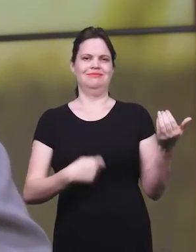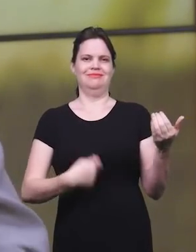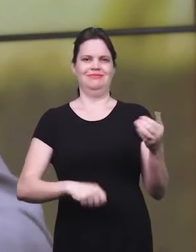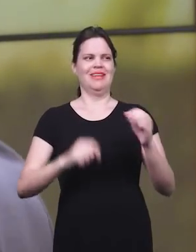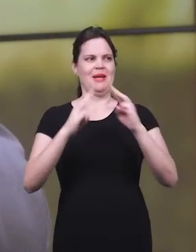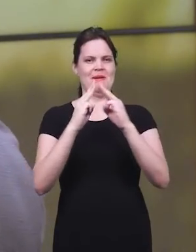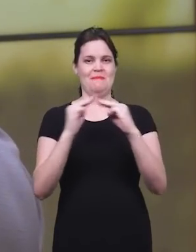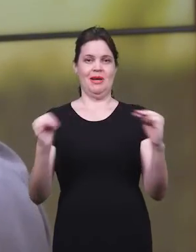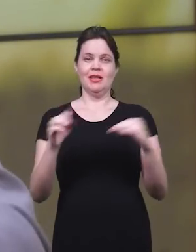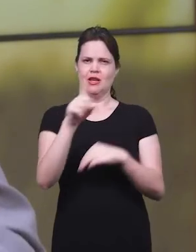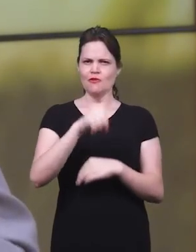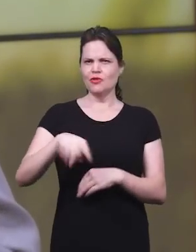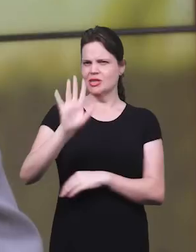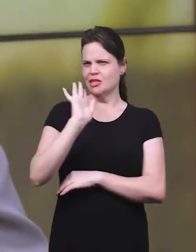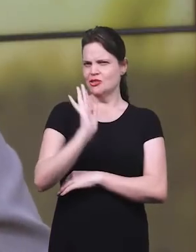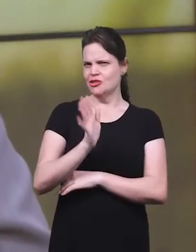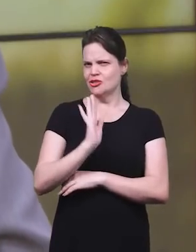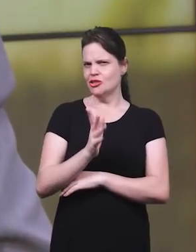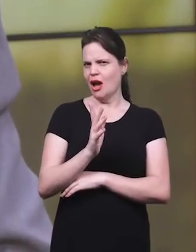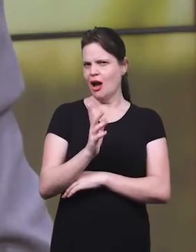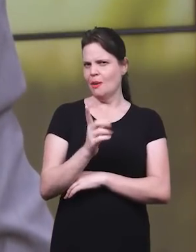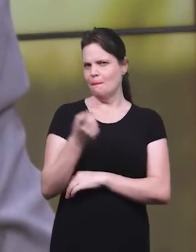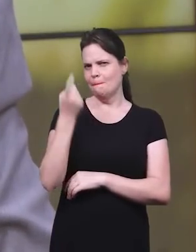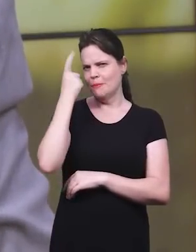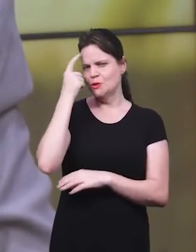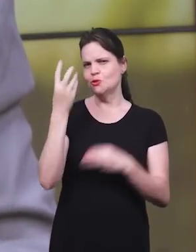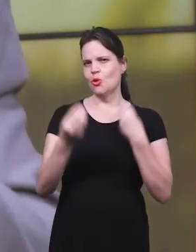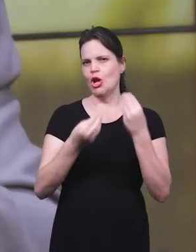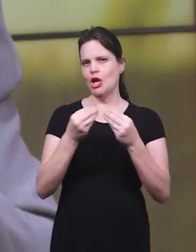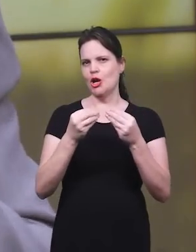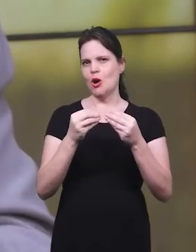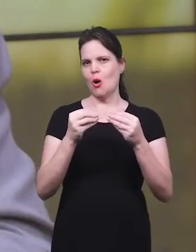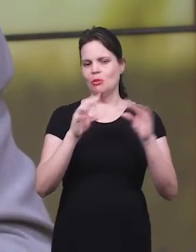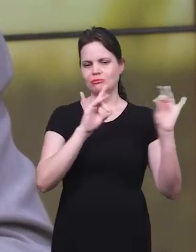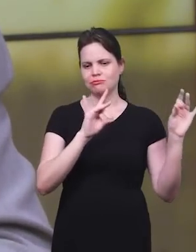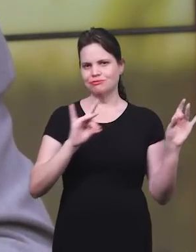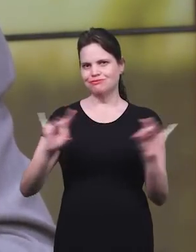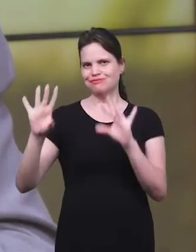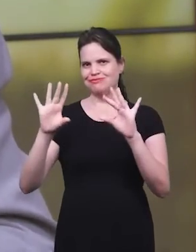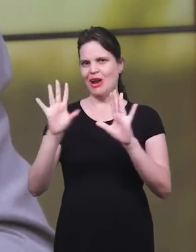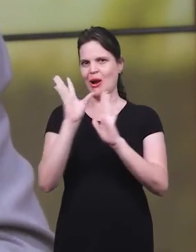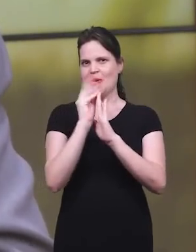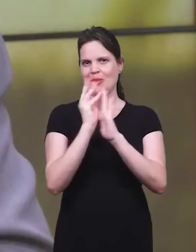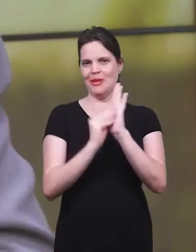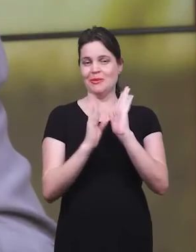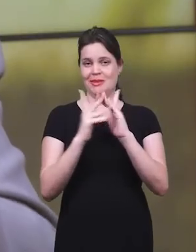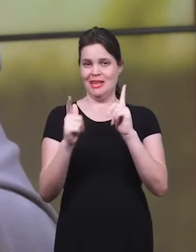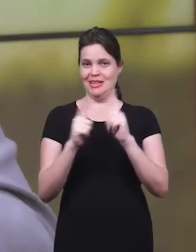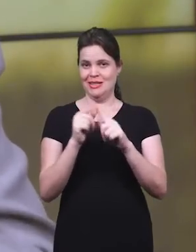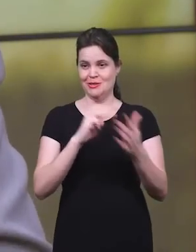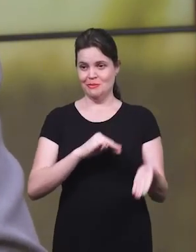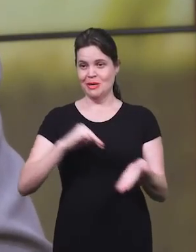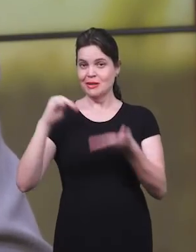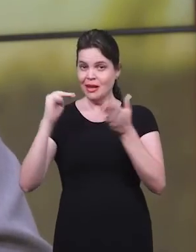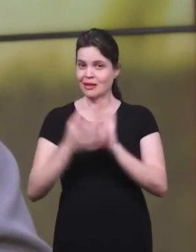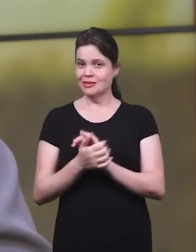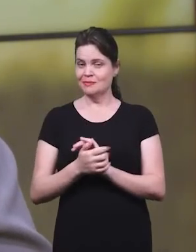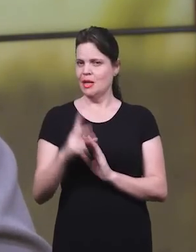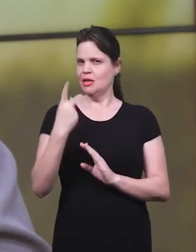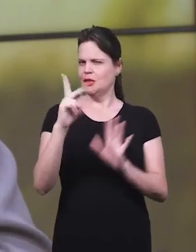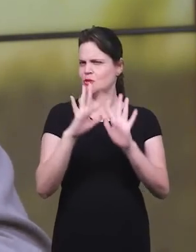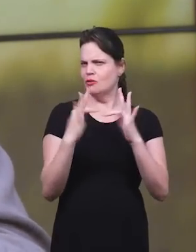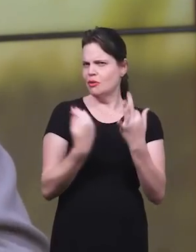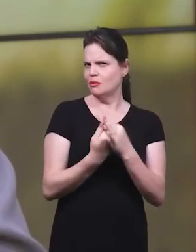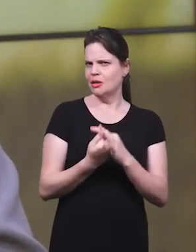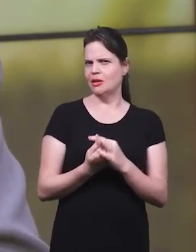Serenata Manaim. Aliás, você já experimentou compartilhar os conteúdos da Igreja Cristã Maranata com a sua família?